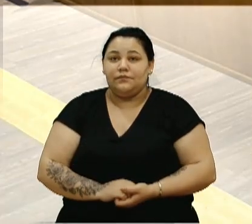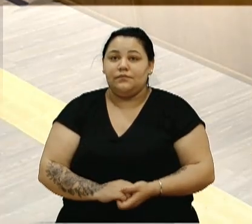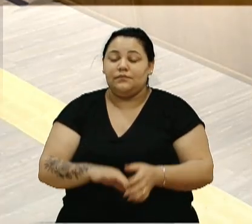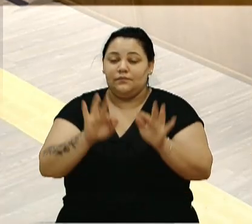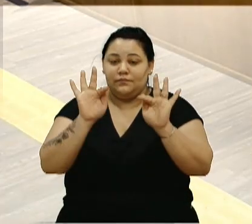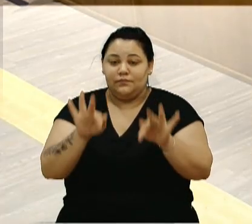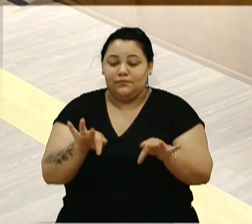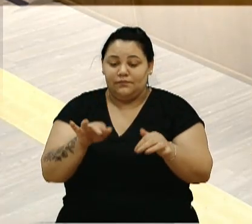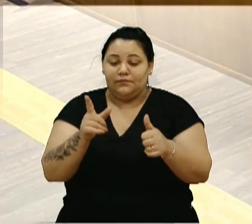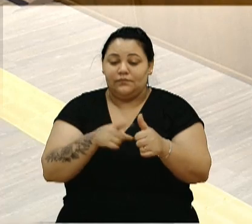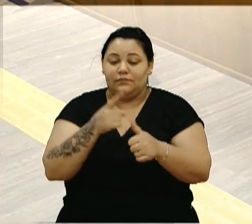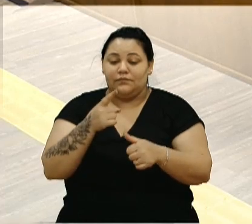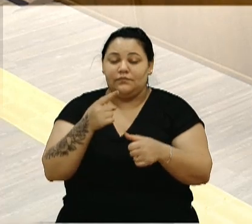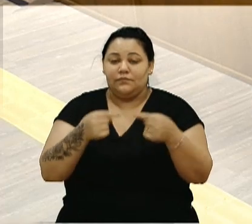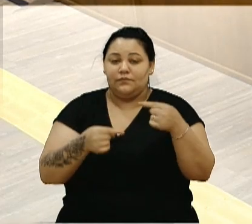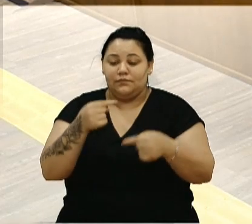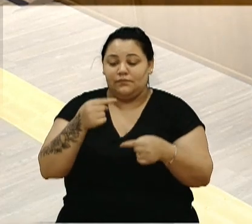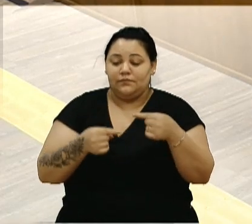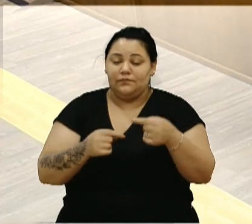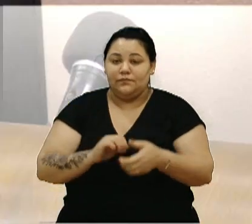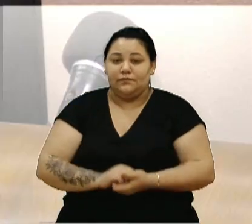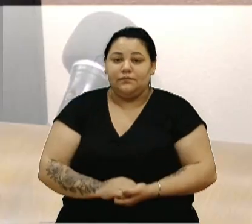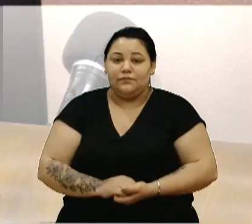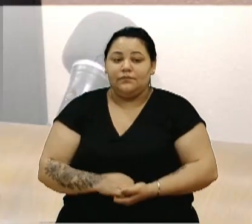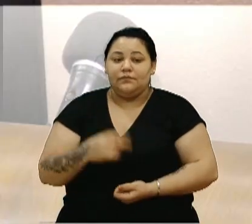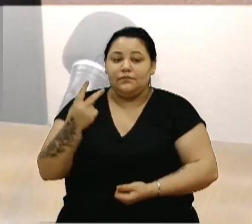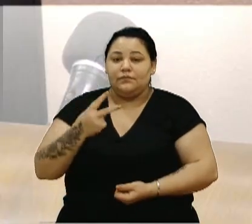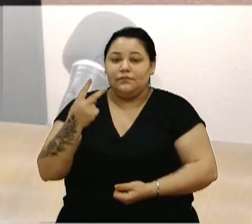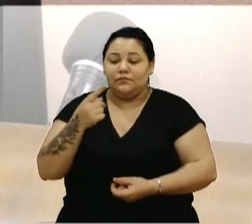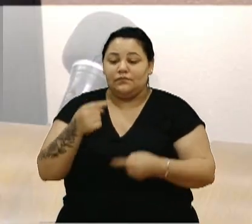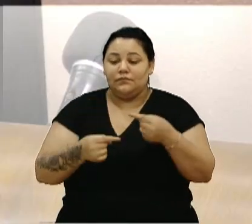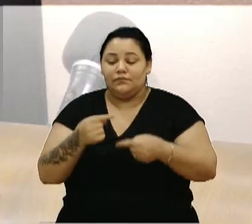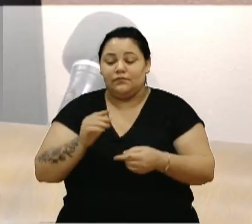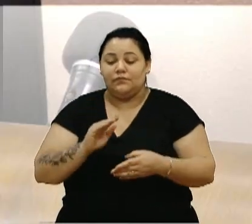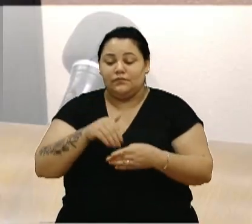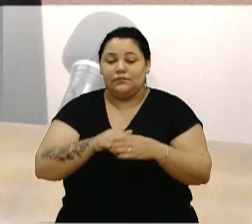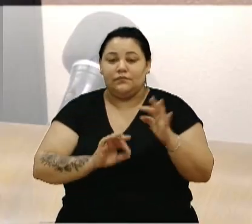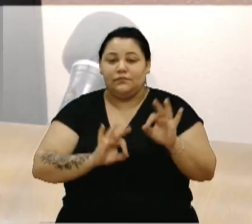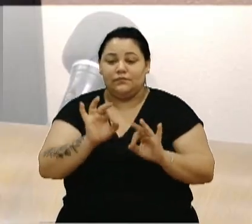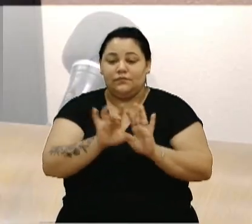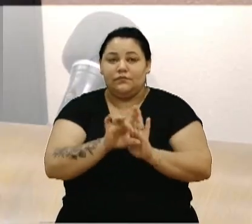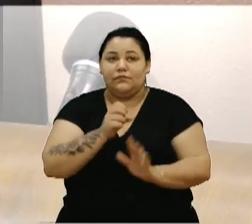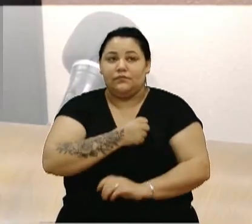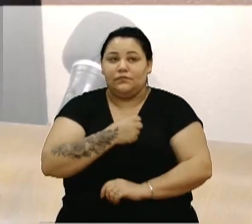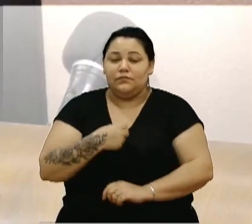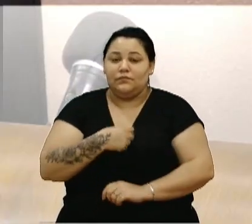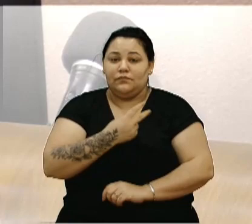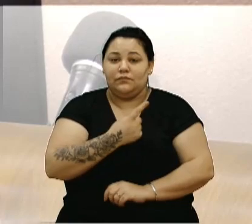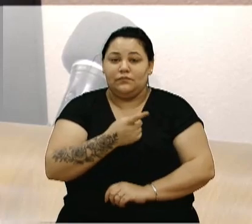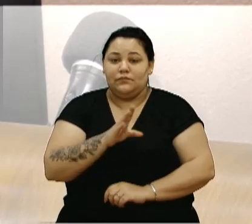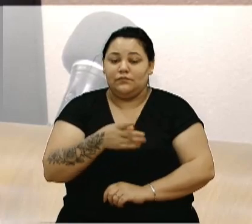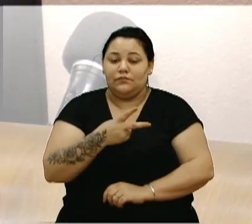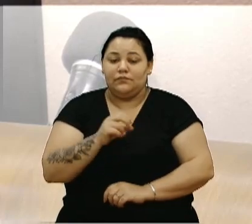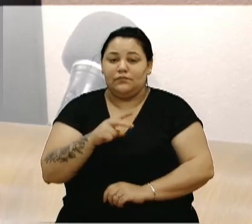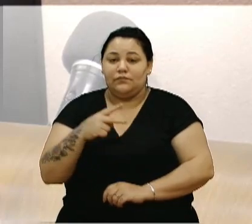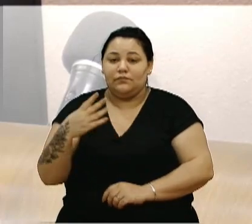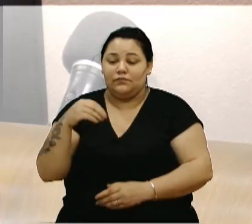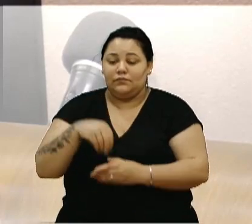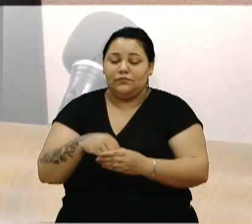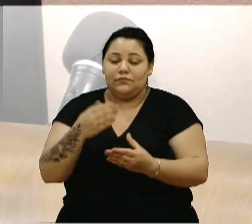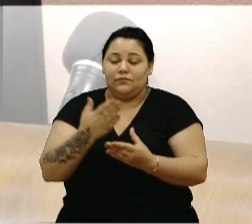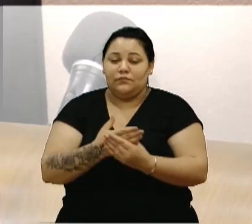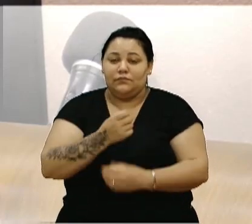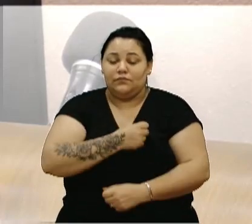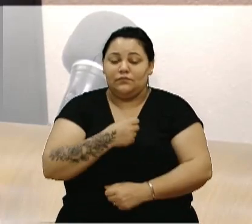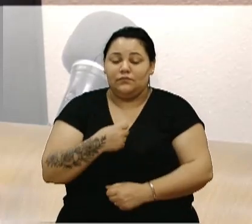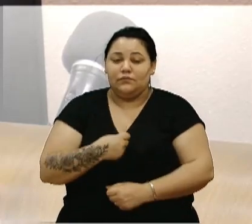primeira discussão. Em segunda discussão e votação, projeto de lei número 21/2024, contido no processo